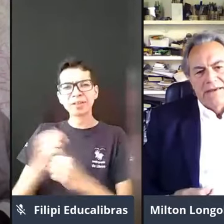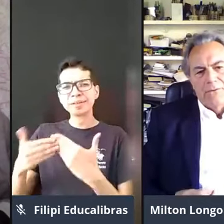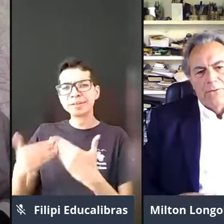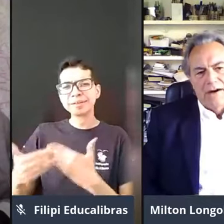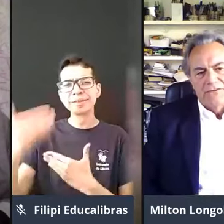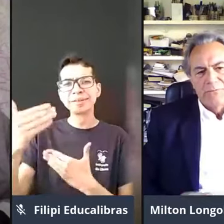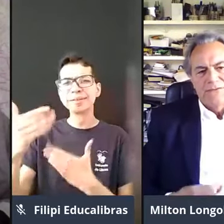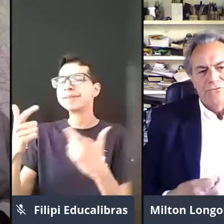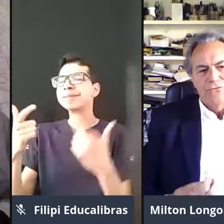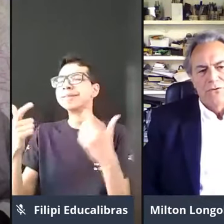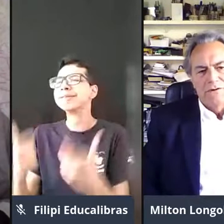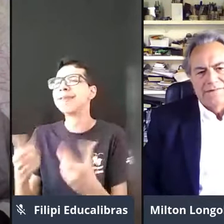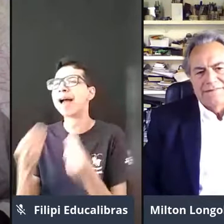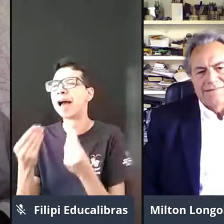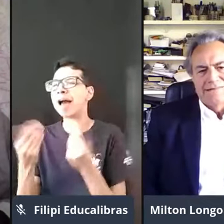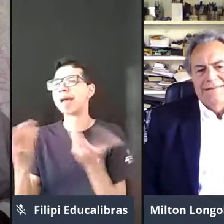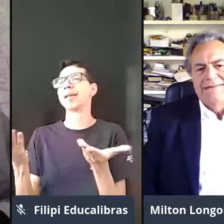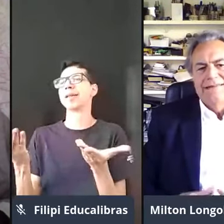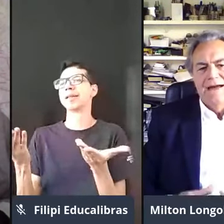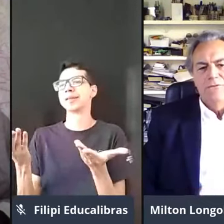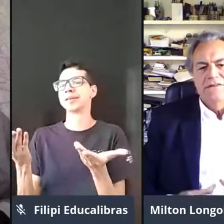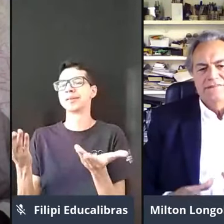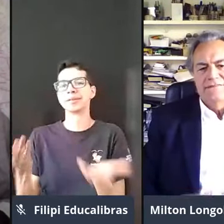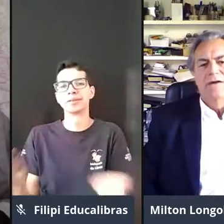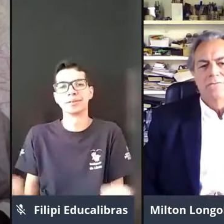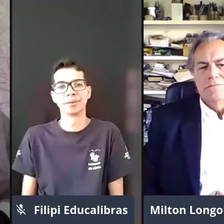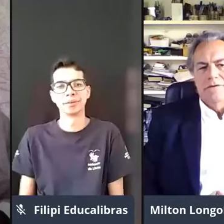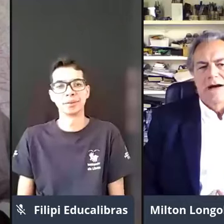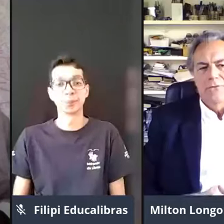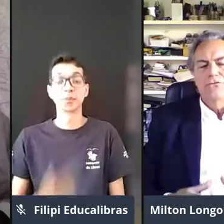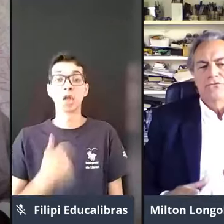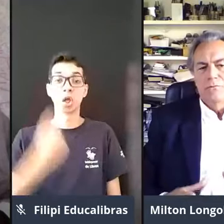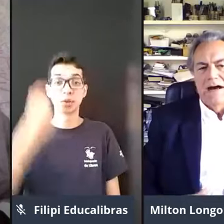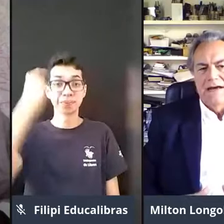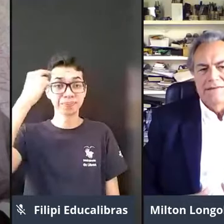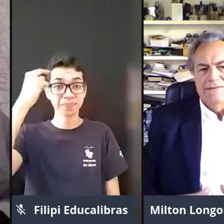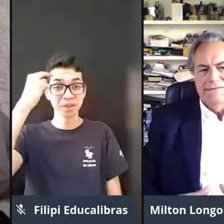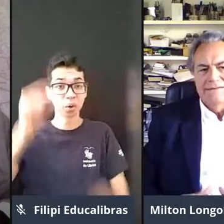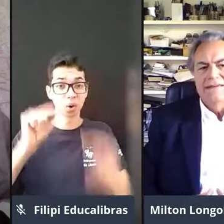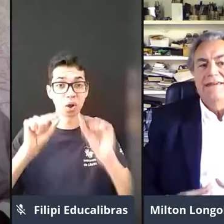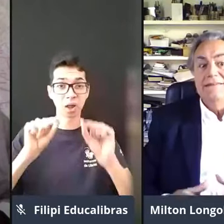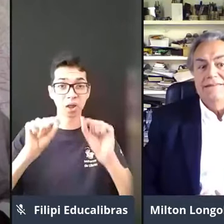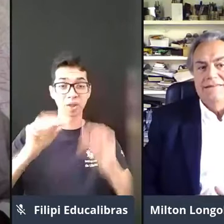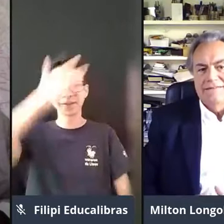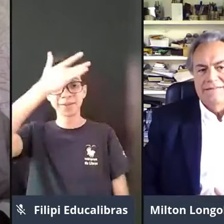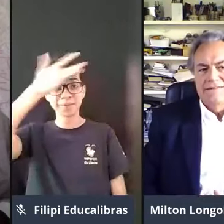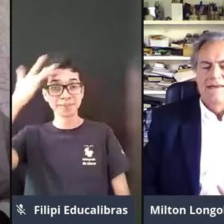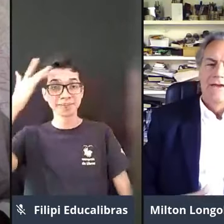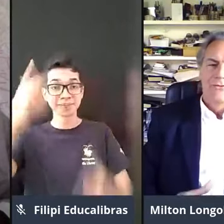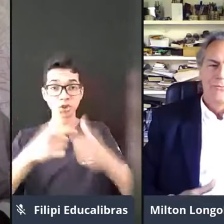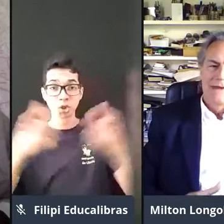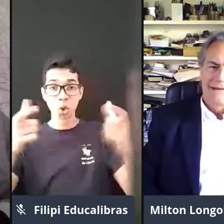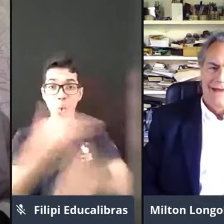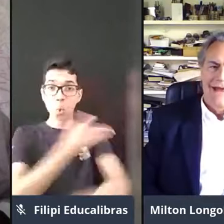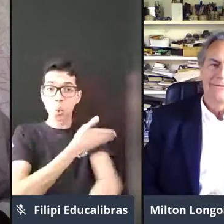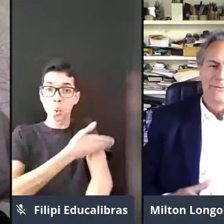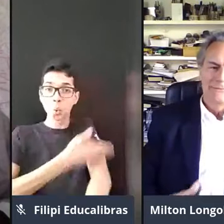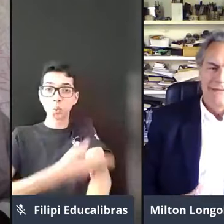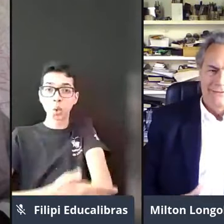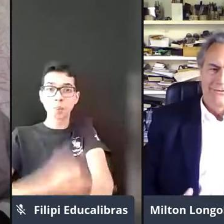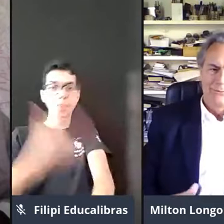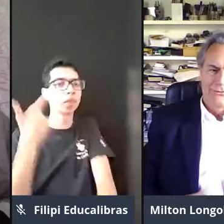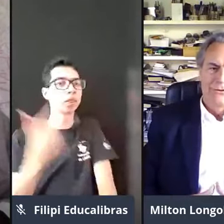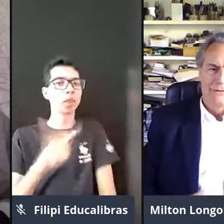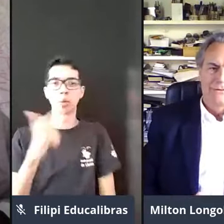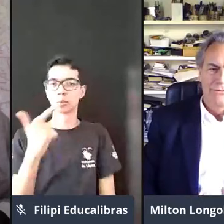acho que as pessoas não estão acostumadas e que existe um mercado,